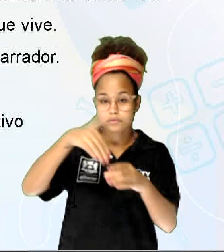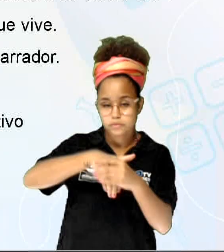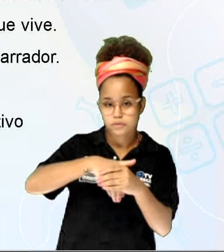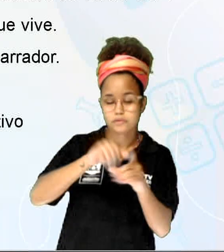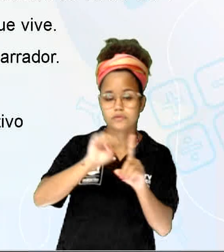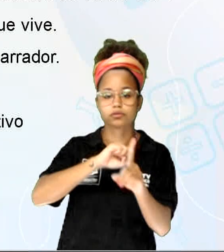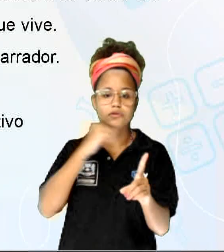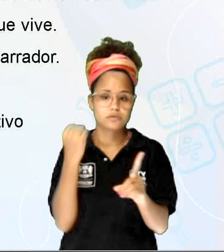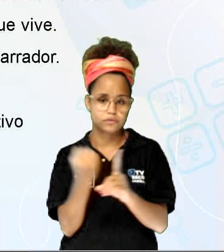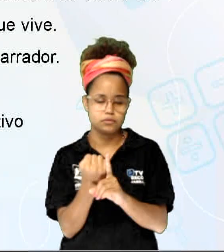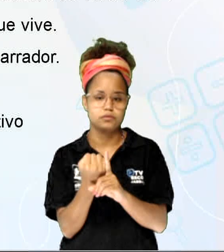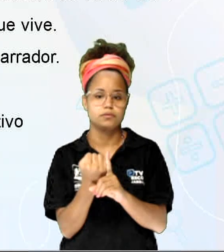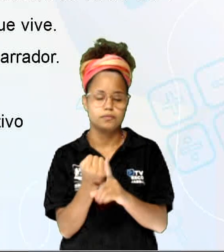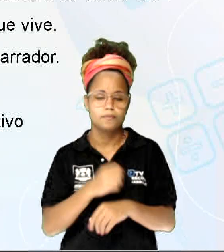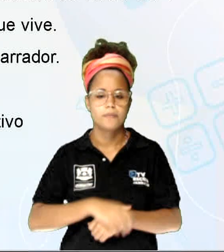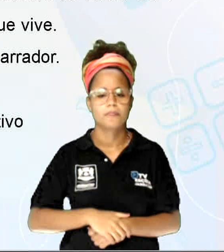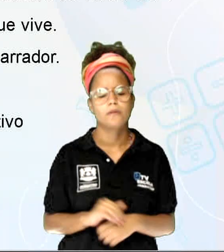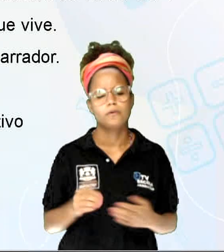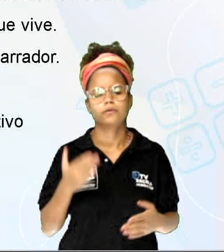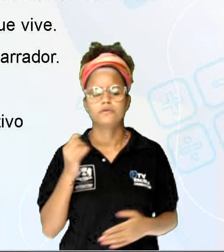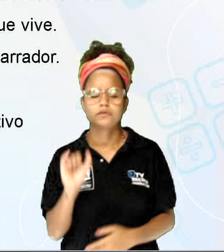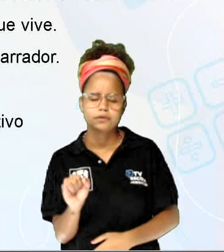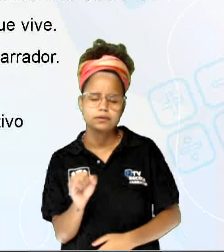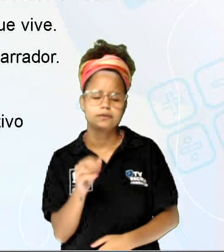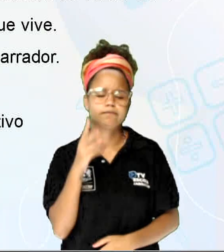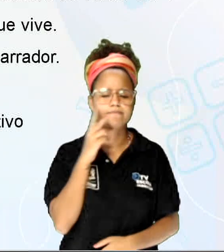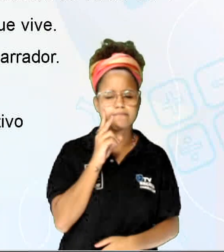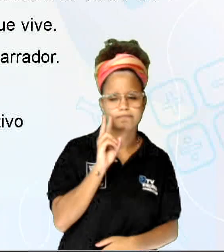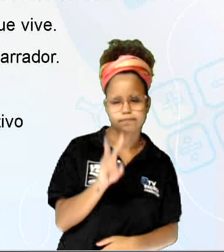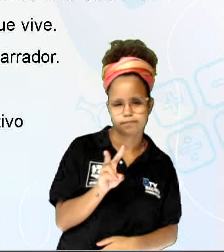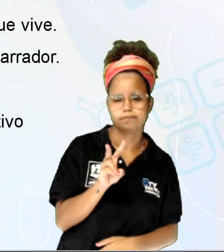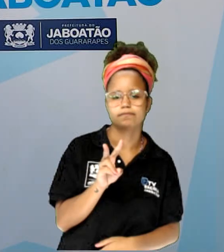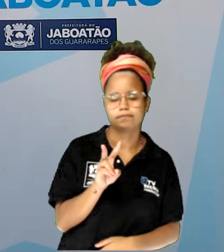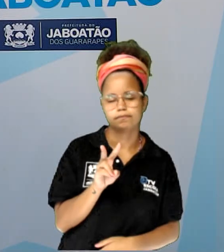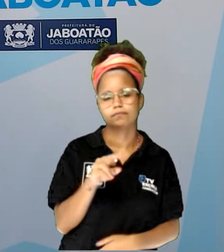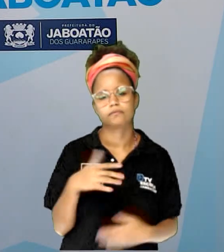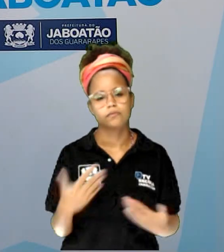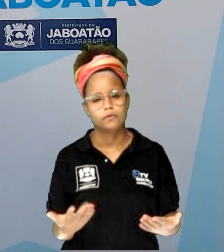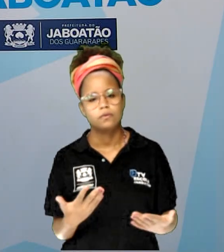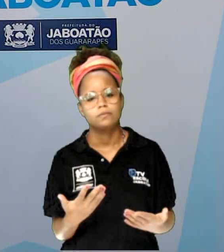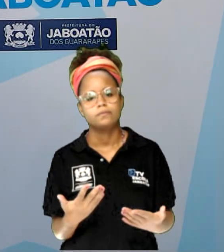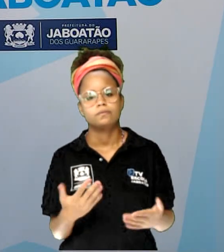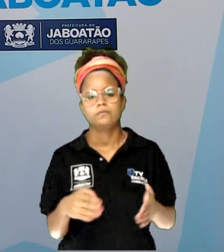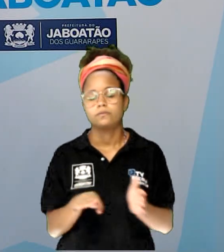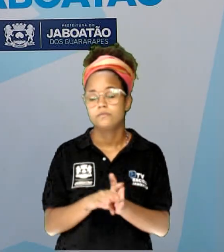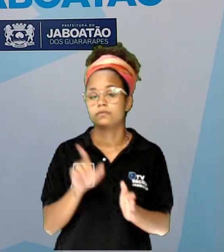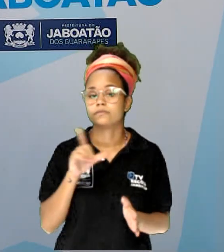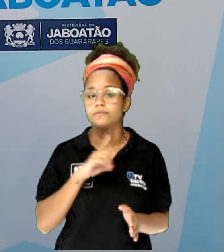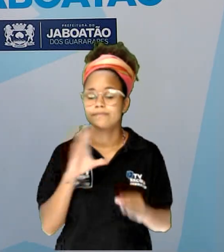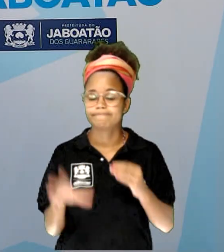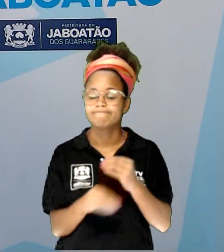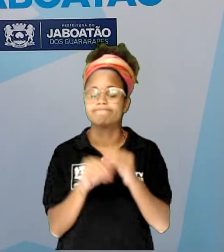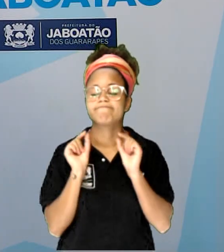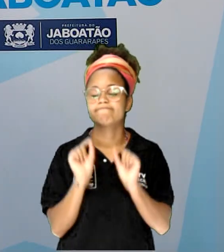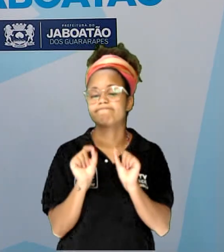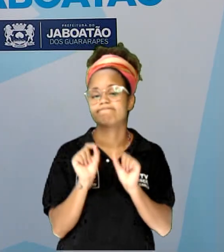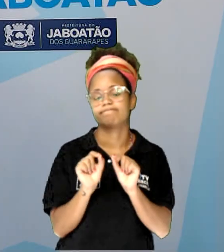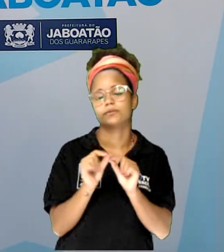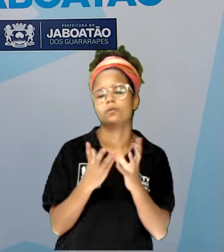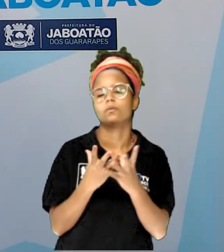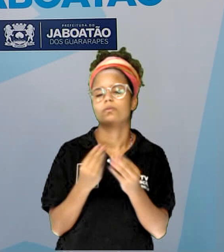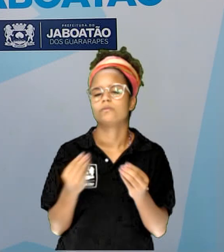fosse pensar, fosse analisá-la, né, a longo prazo, a gente iria chegar à seguinte conclusão, que muitas